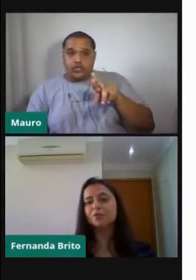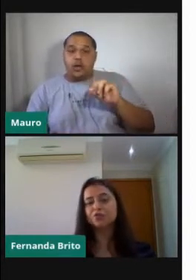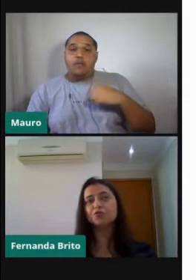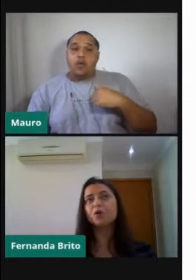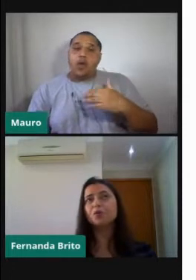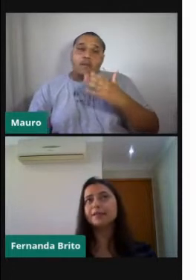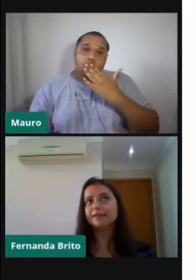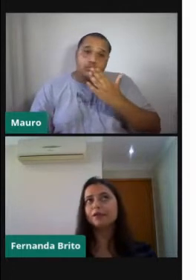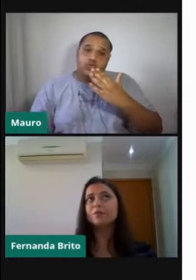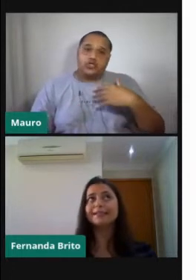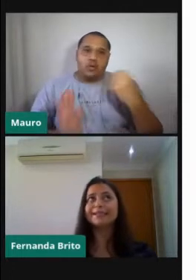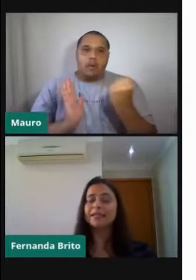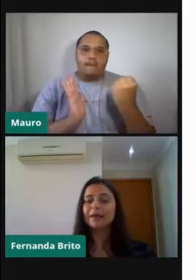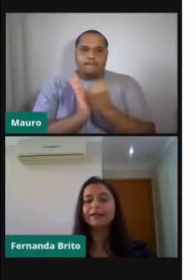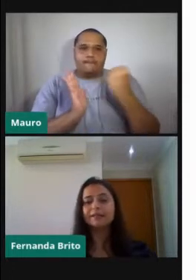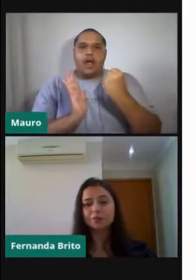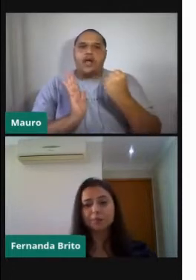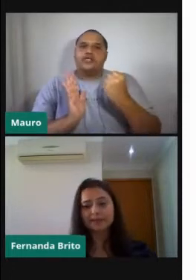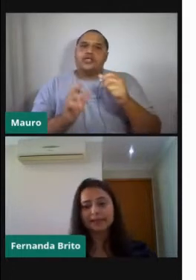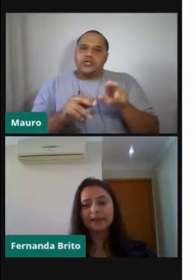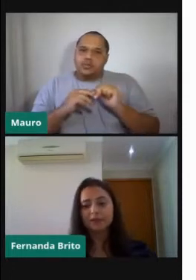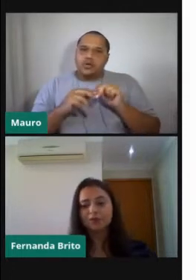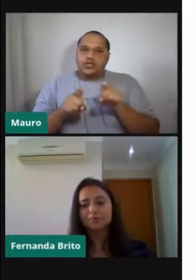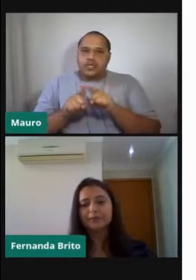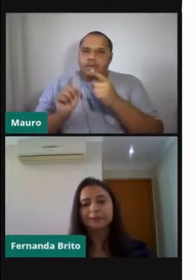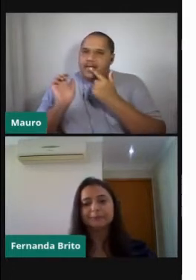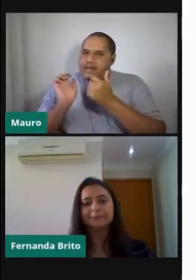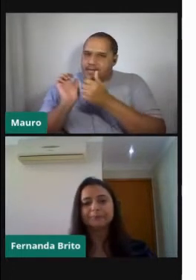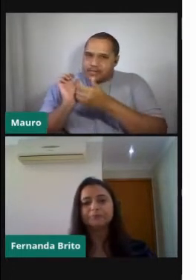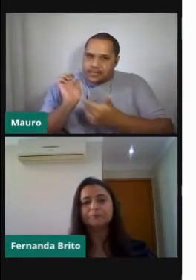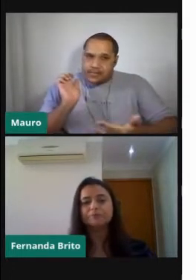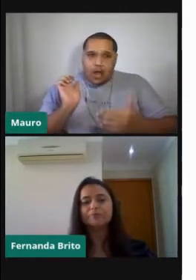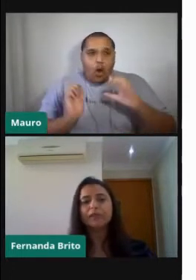ativação da resposta de coagulação exacerbada nesses pacientes.